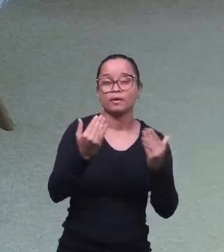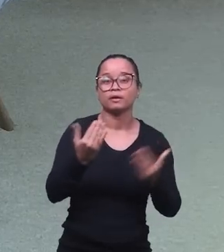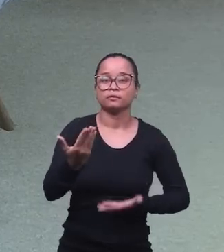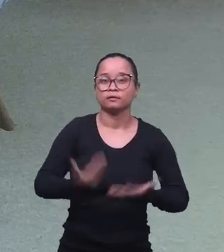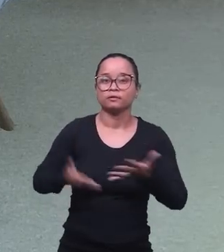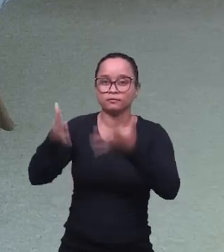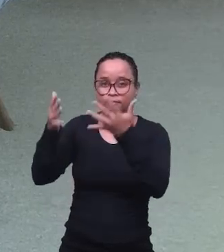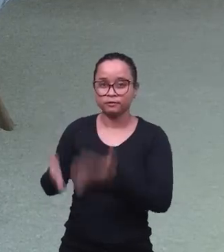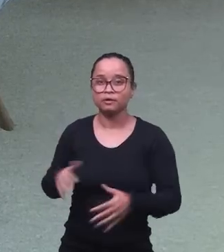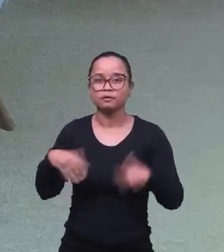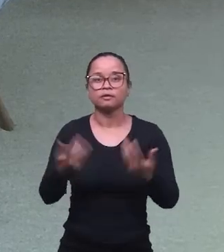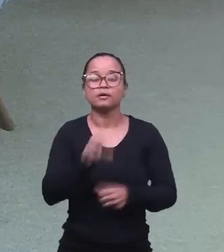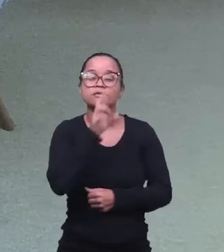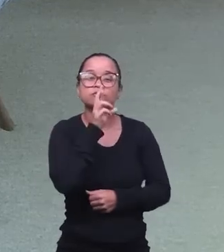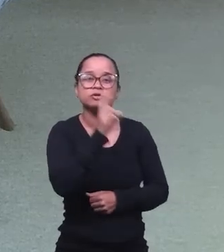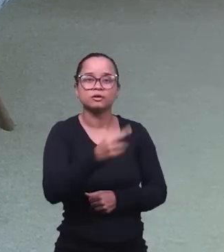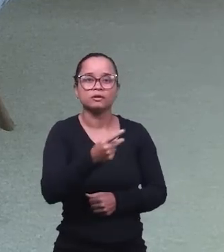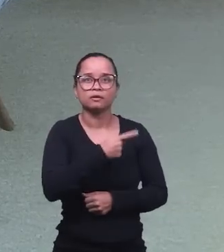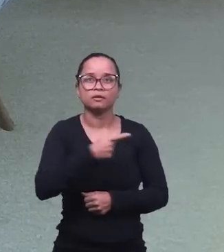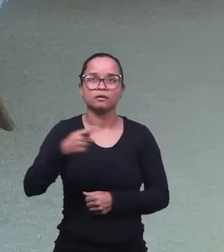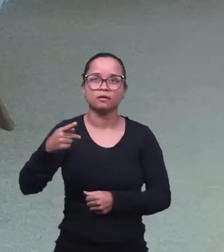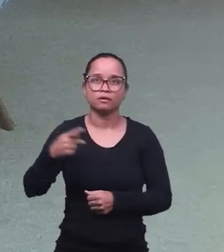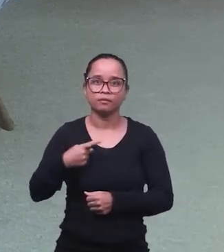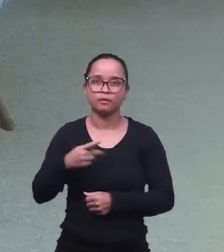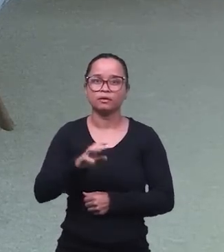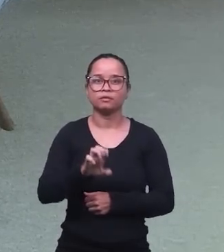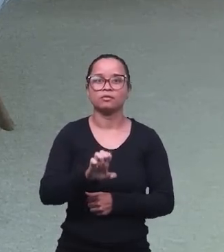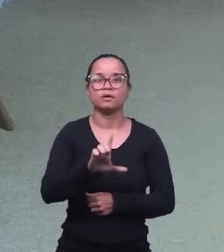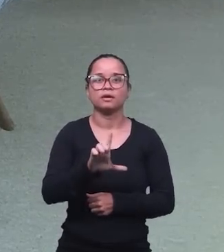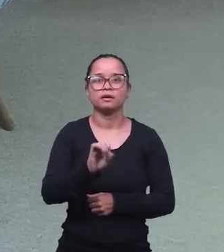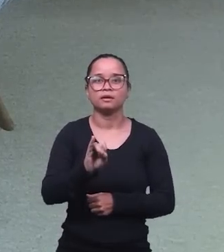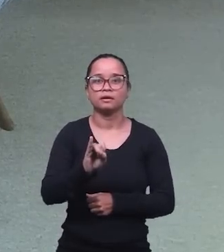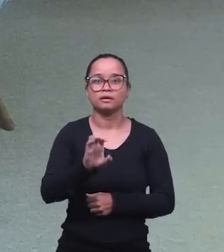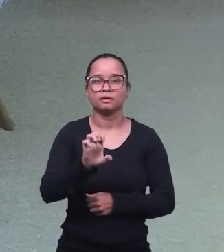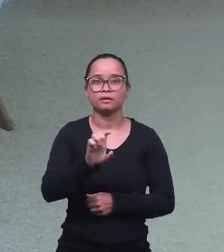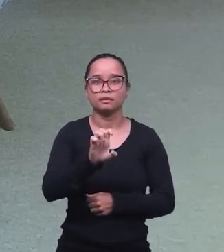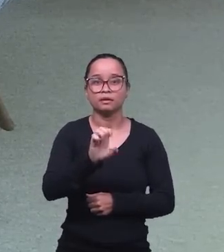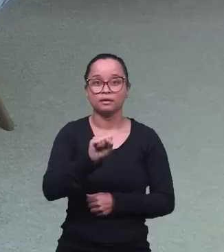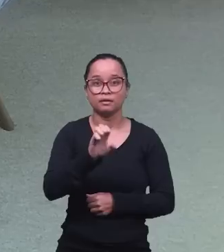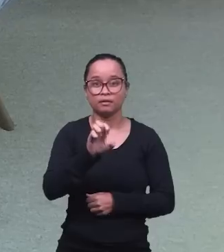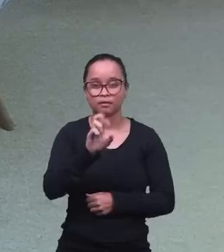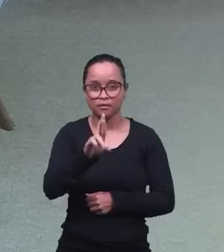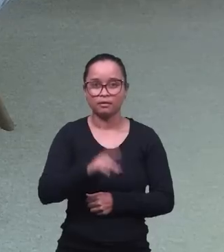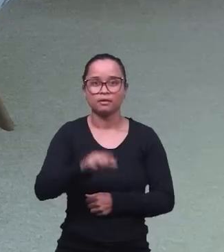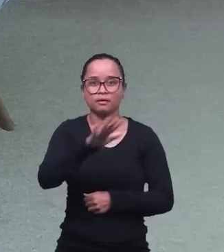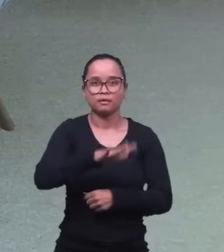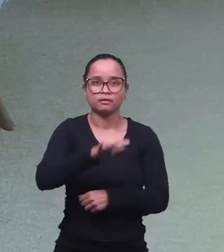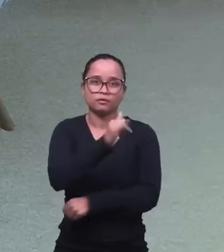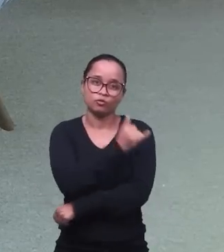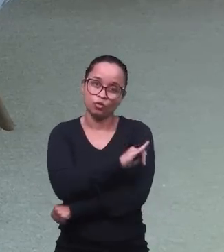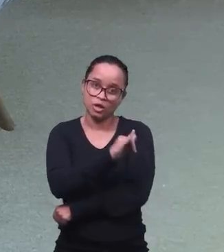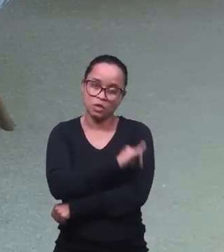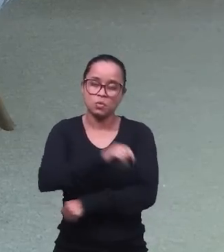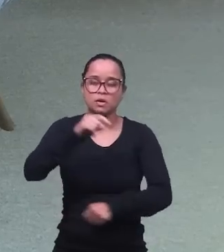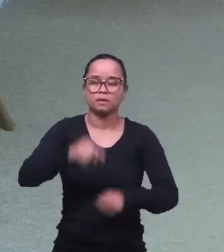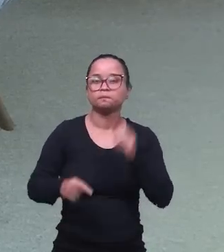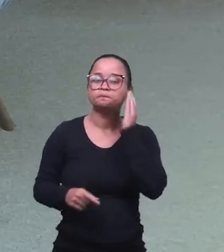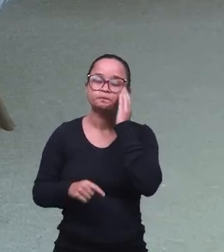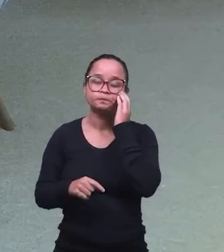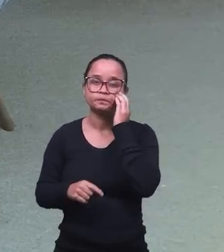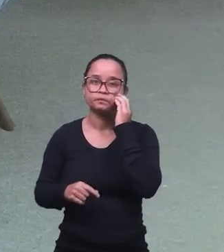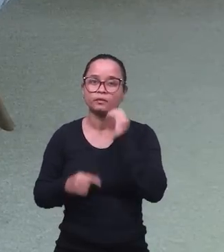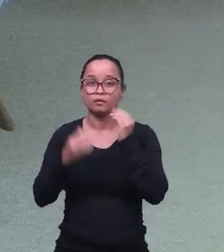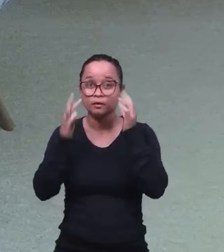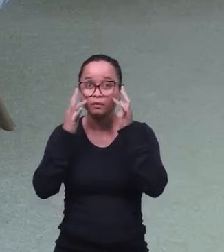diácono, quem vai responder, na verdade, é o pastor Eliezer de Jesus. Ele é da área de Nova Iguaçu, aqui do Rio de Janeiro.